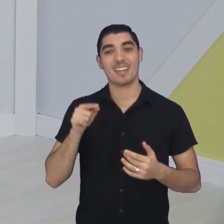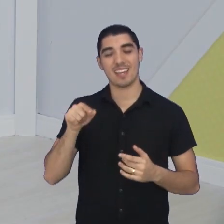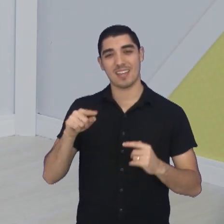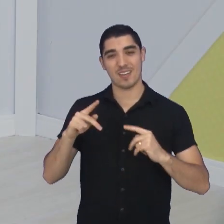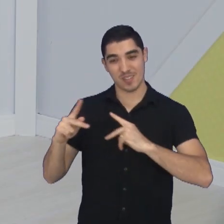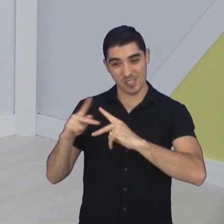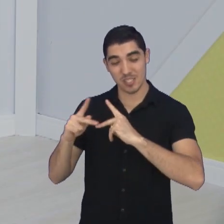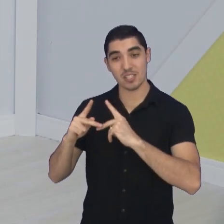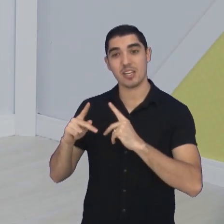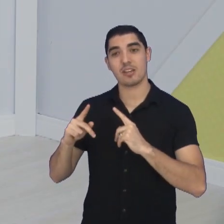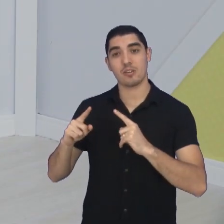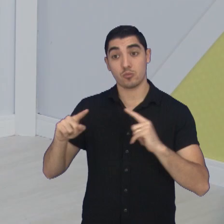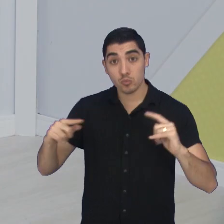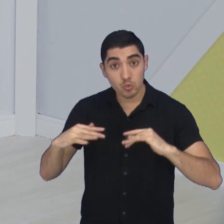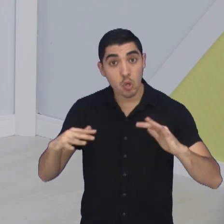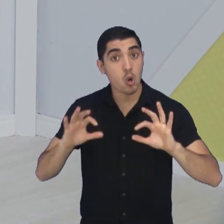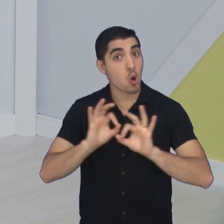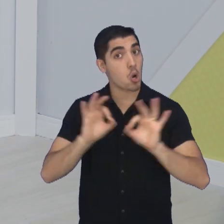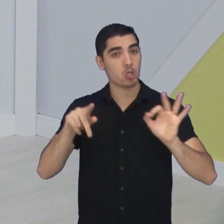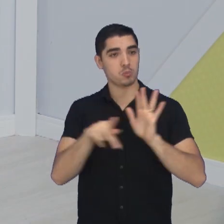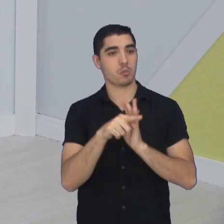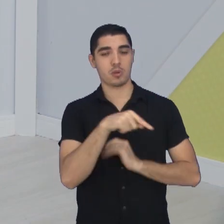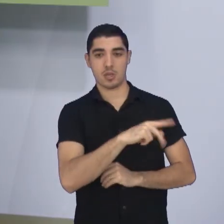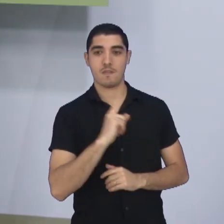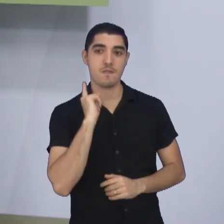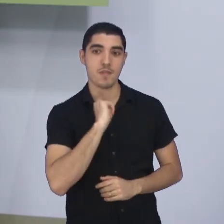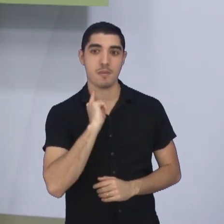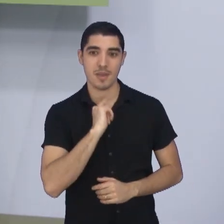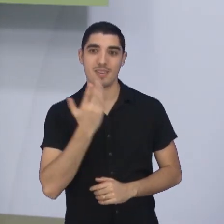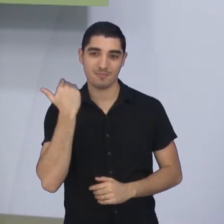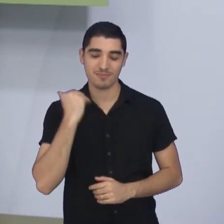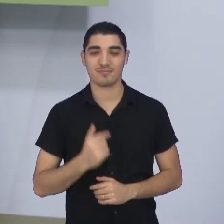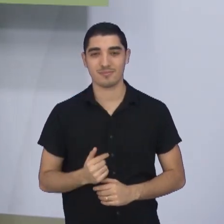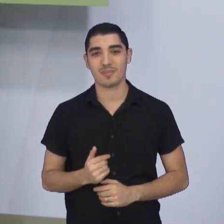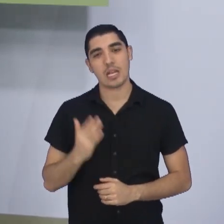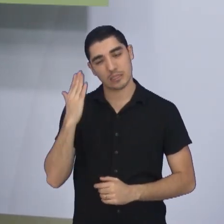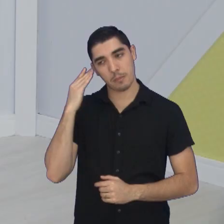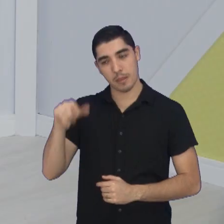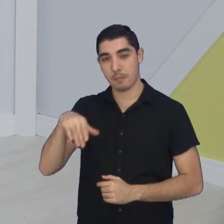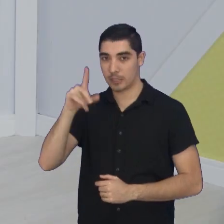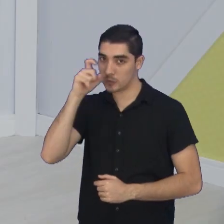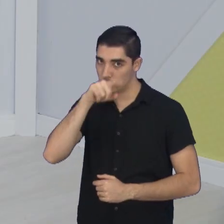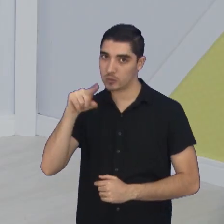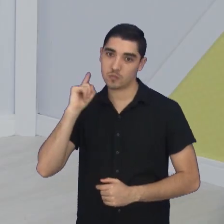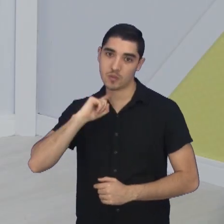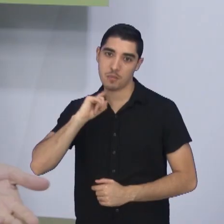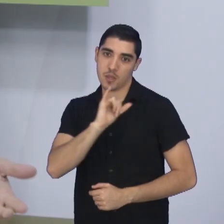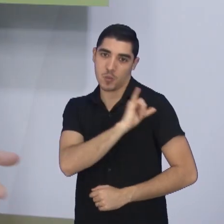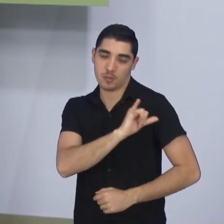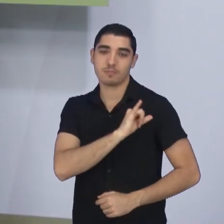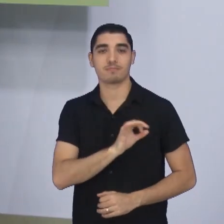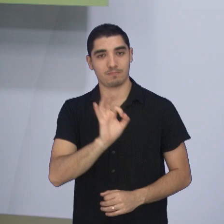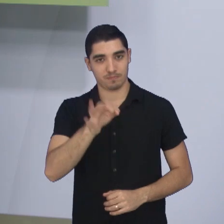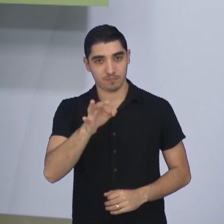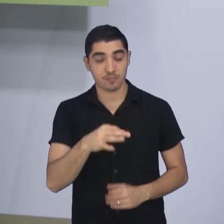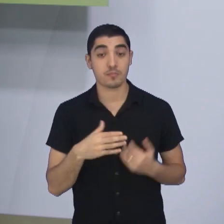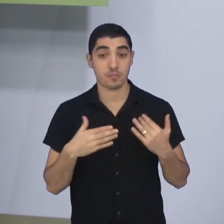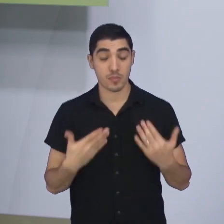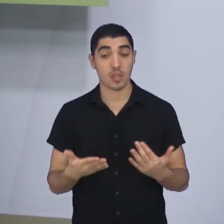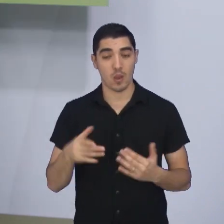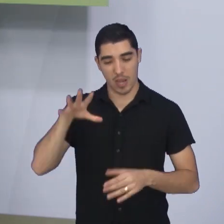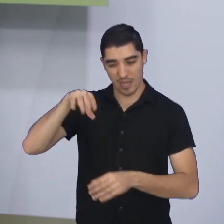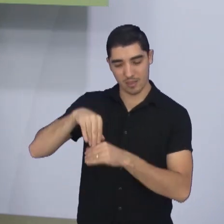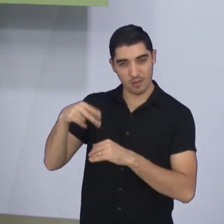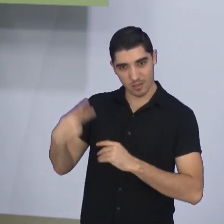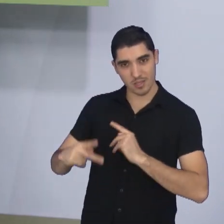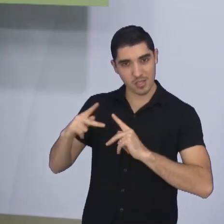ótimas partidas contra a equipe do Flamengo, Brunão. Mas a gente sabe que o buraco é mais embaixo. Exatamente. E quando venceu aqui em São José, o